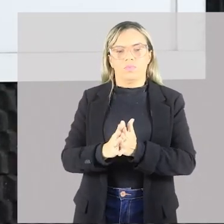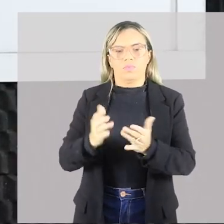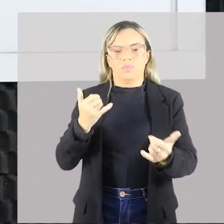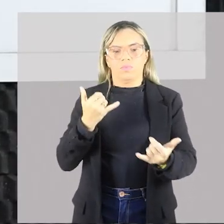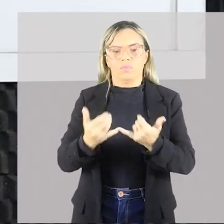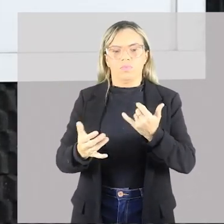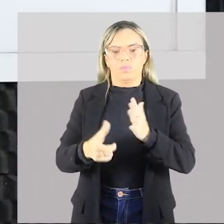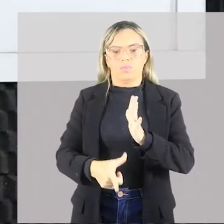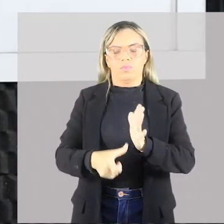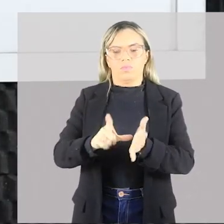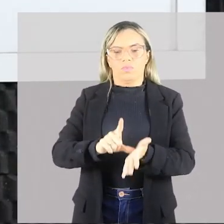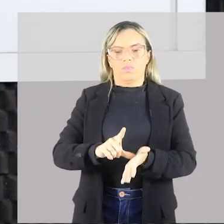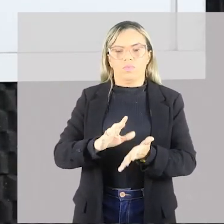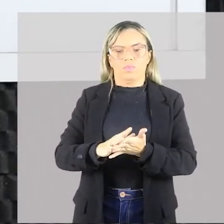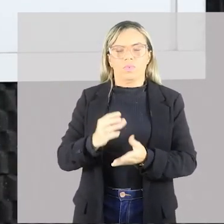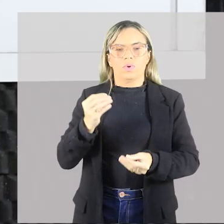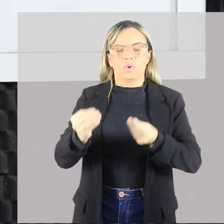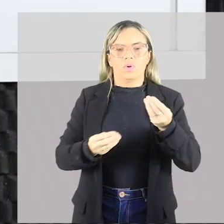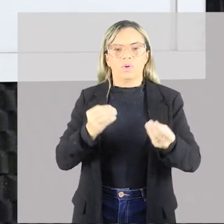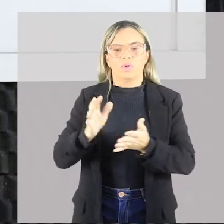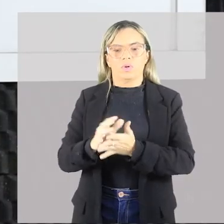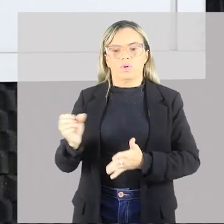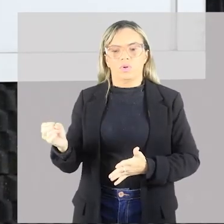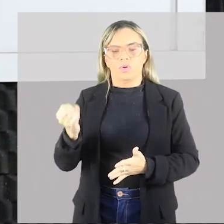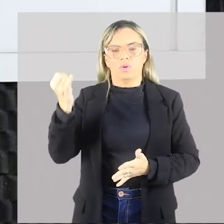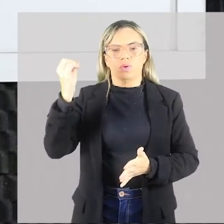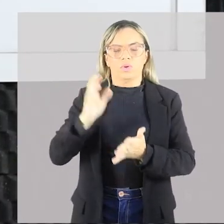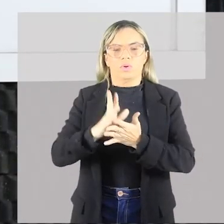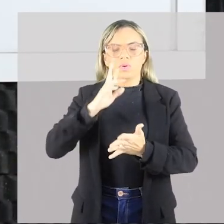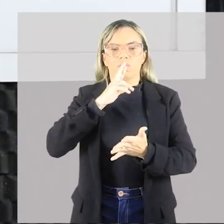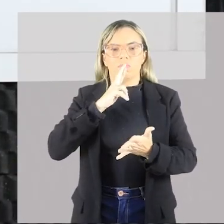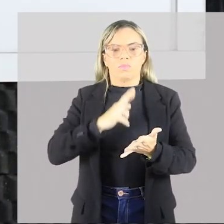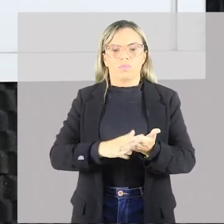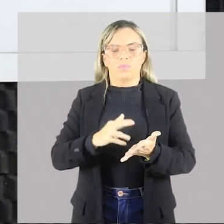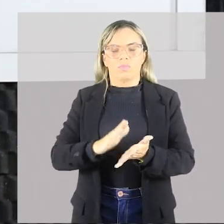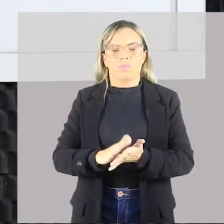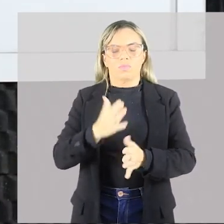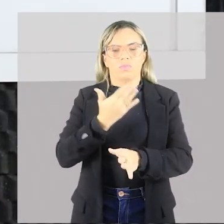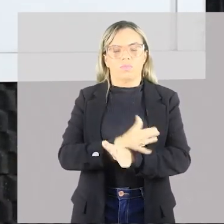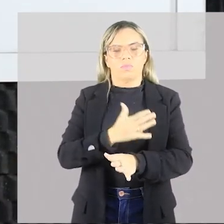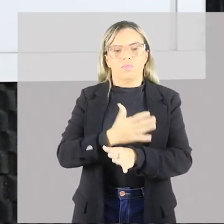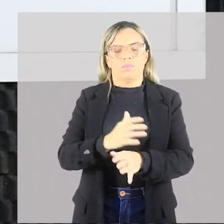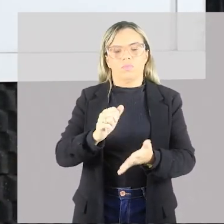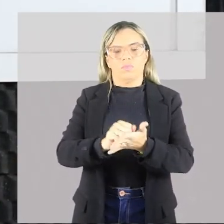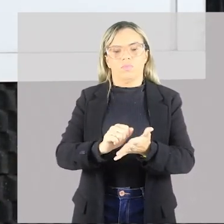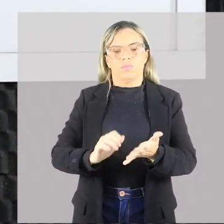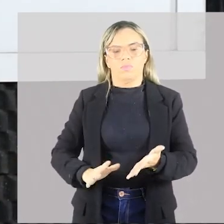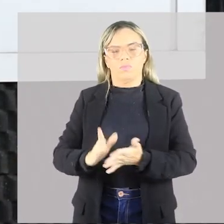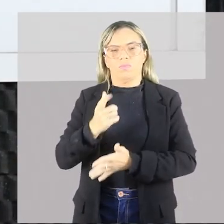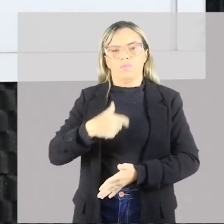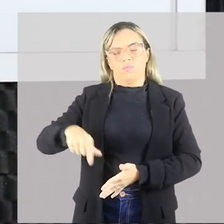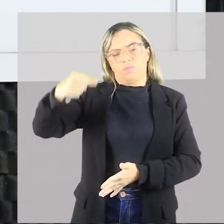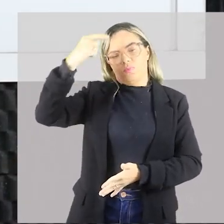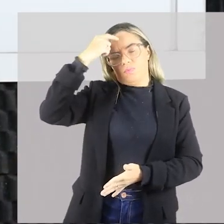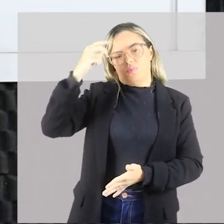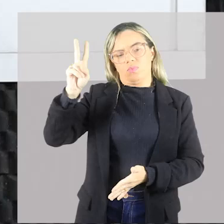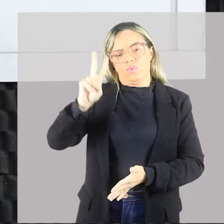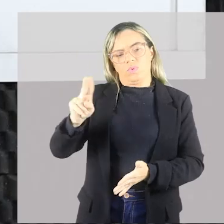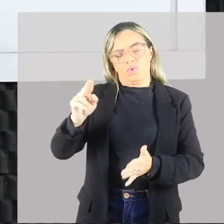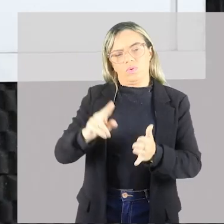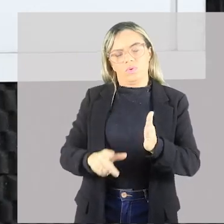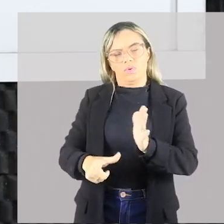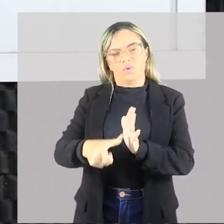com essa anterior, para você ver como é importante você responder exercícios, porque às vezes um raciocínio que você usa para uma